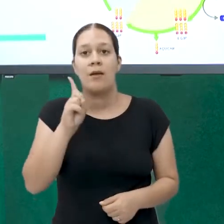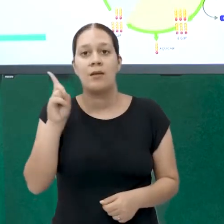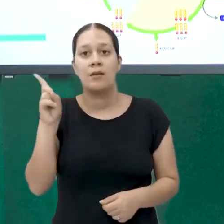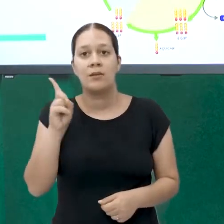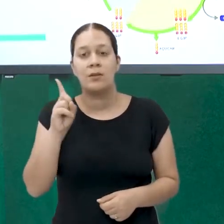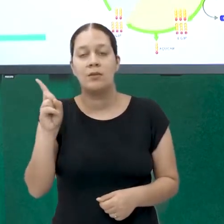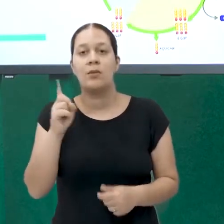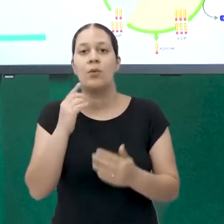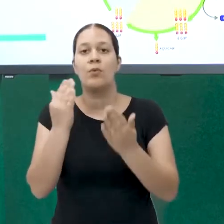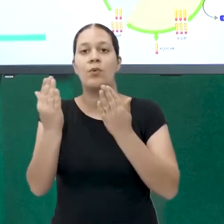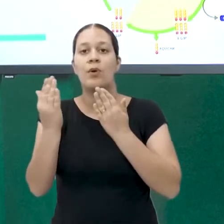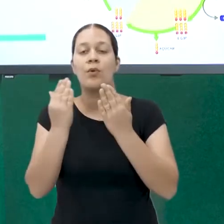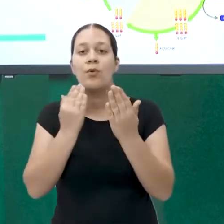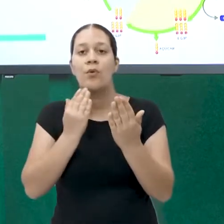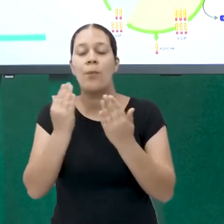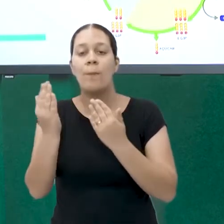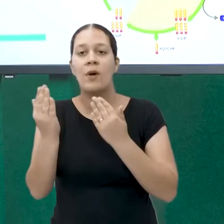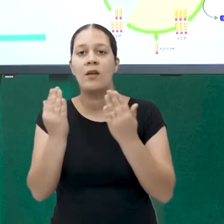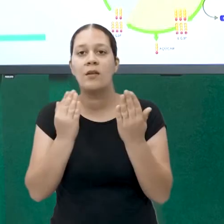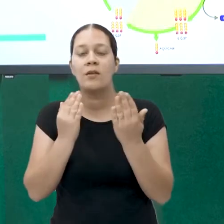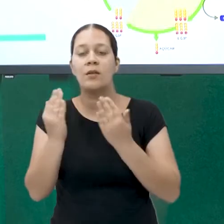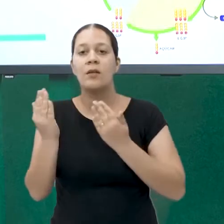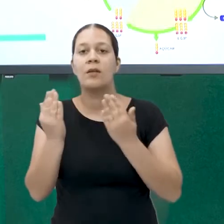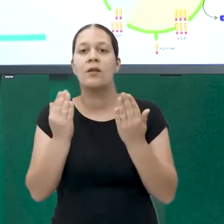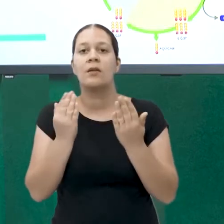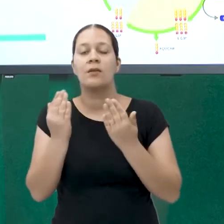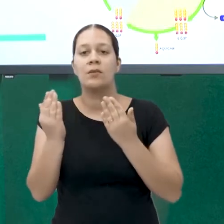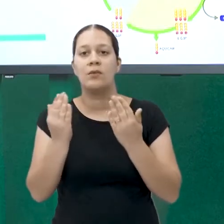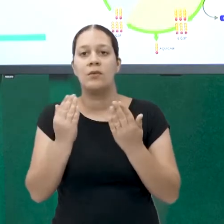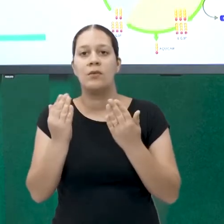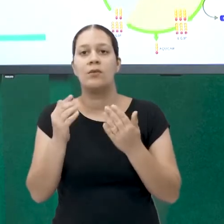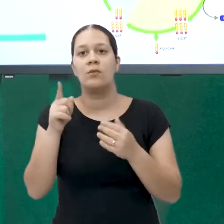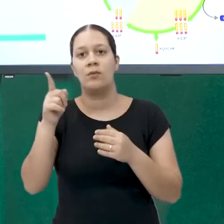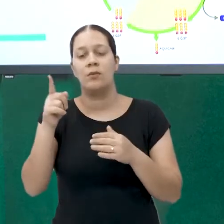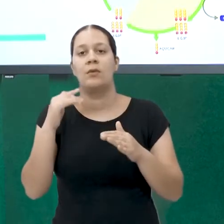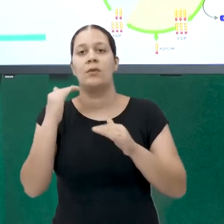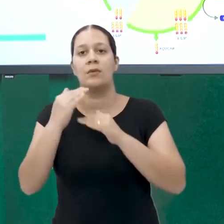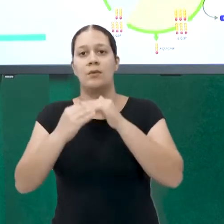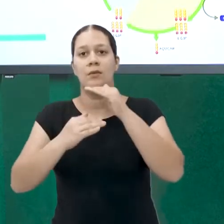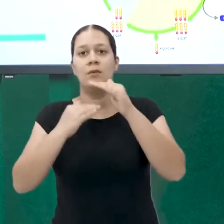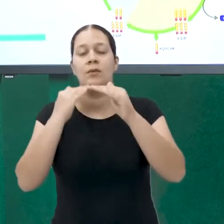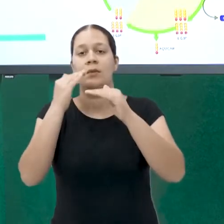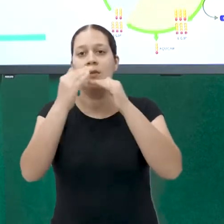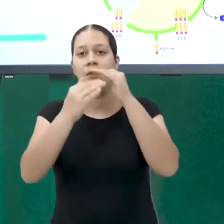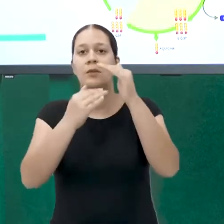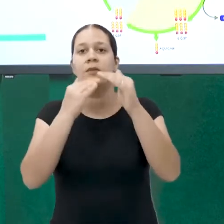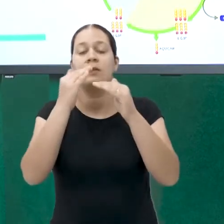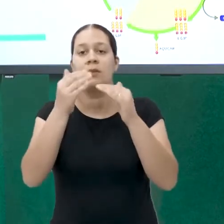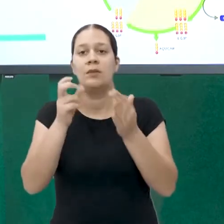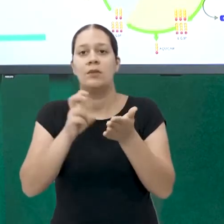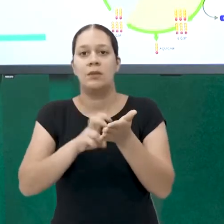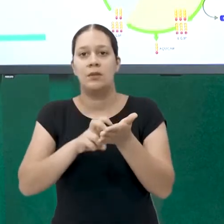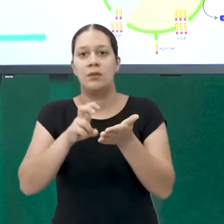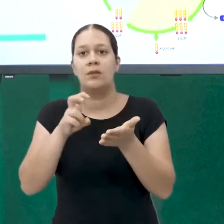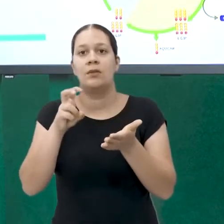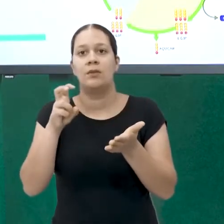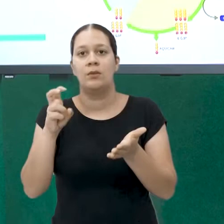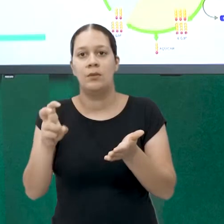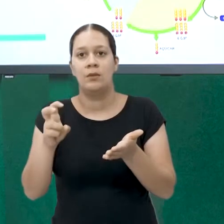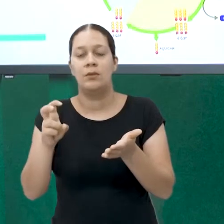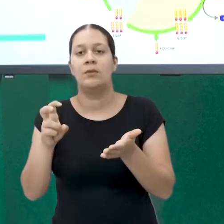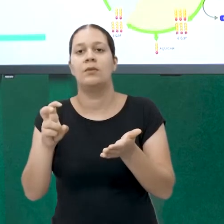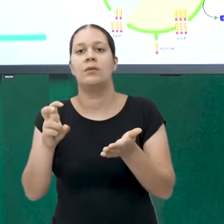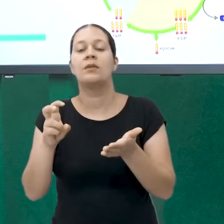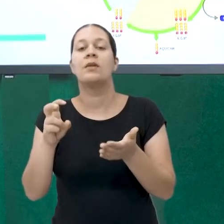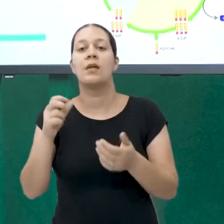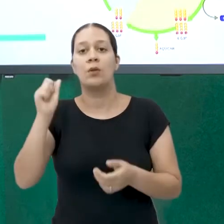muscular. Aqui, fazendo a comparação meio forçada, mas espero que você entenda. Aqui é o mesmo processo. De manhã, você tem